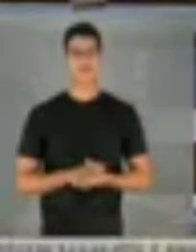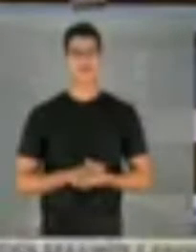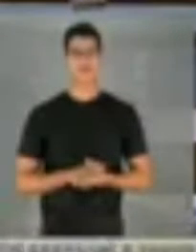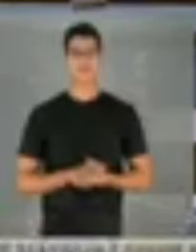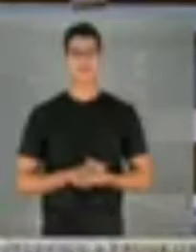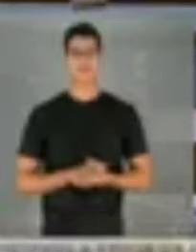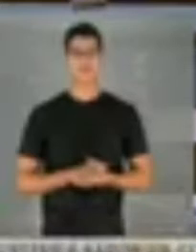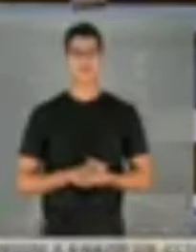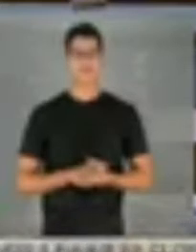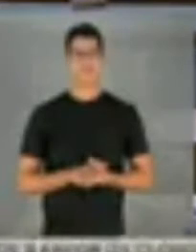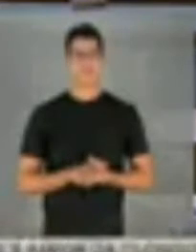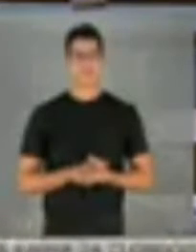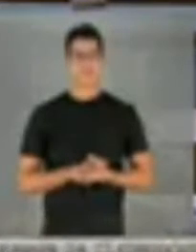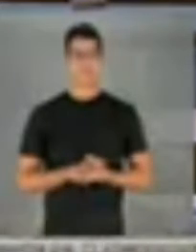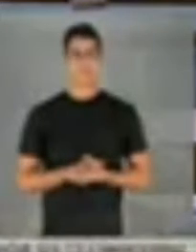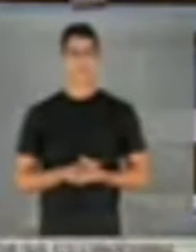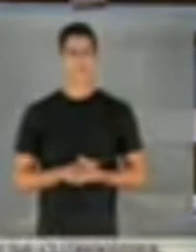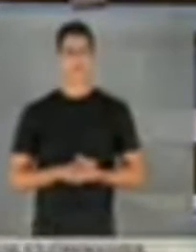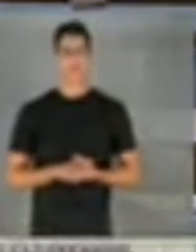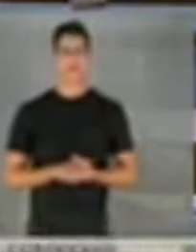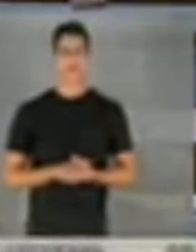Requerimento